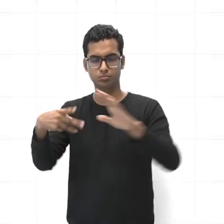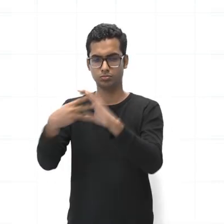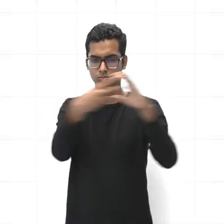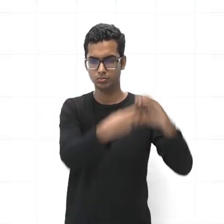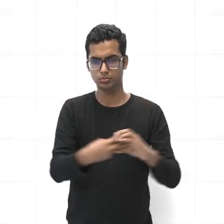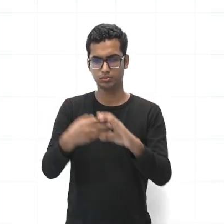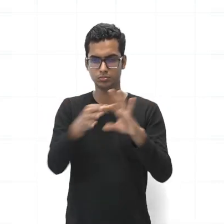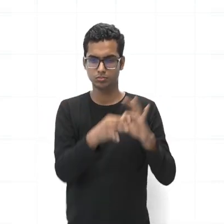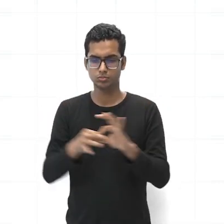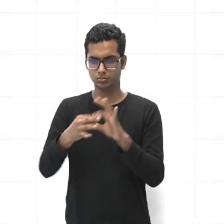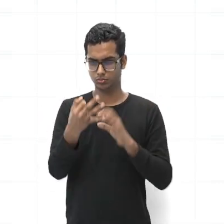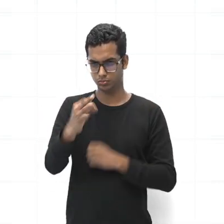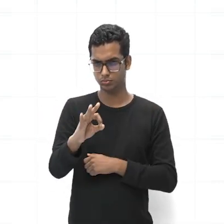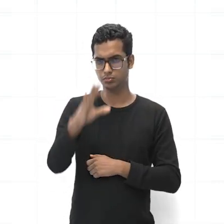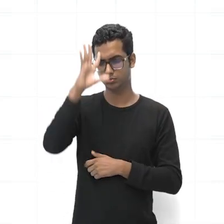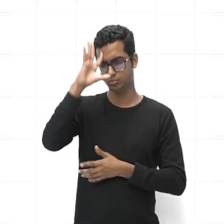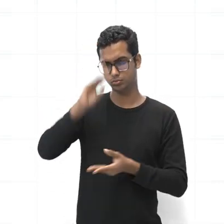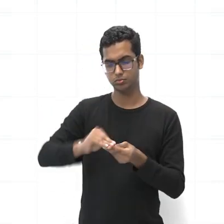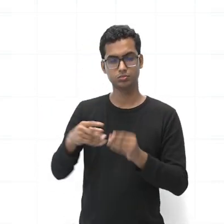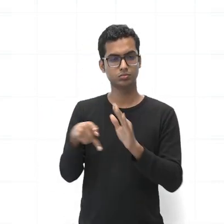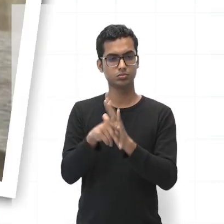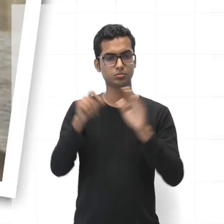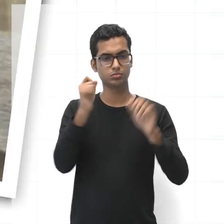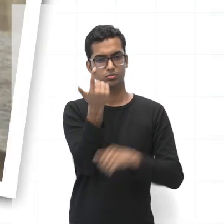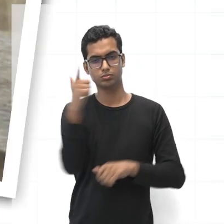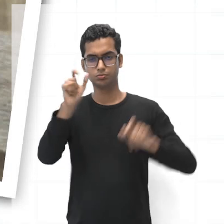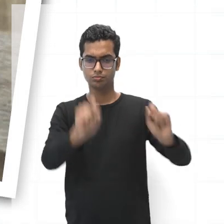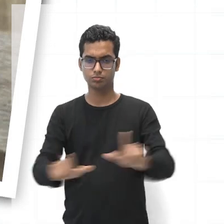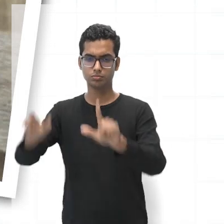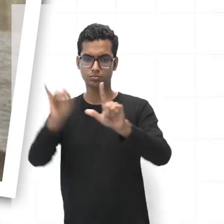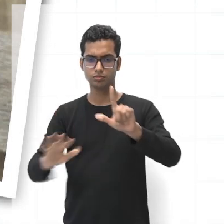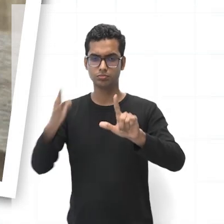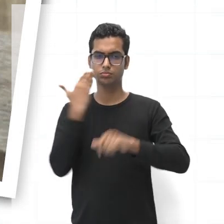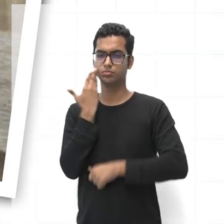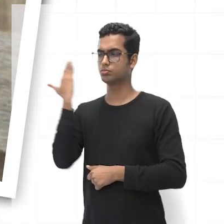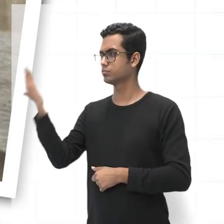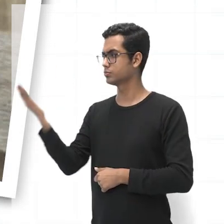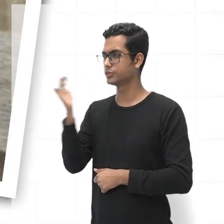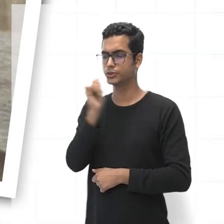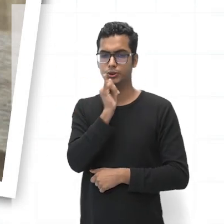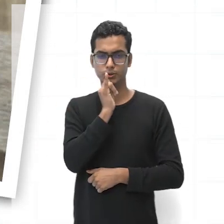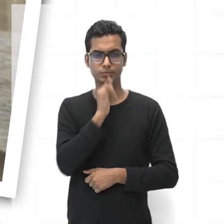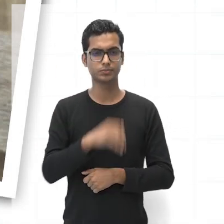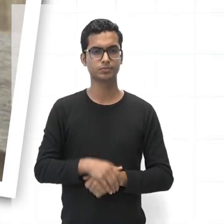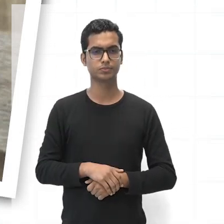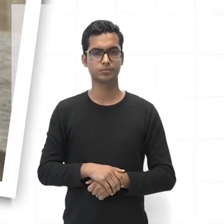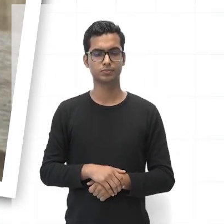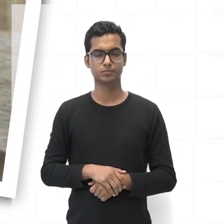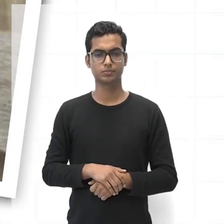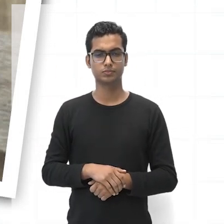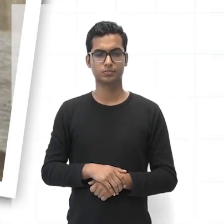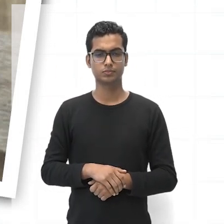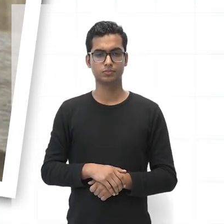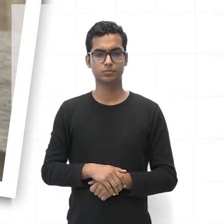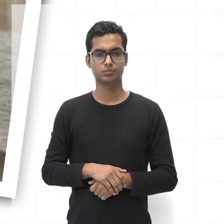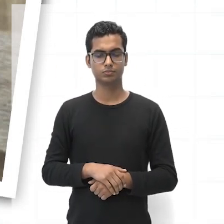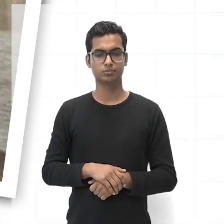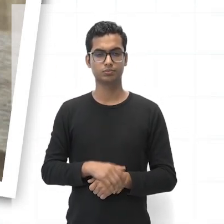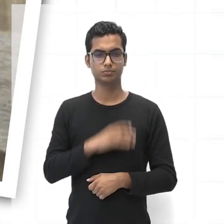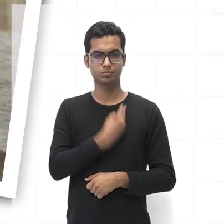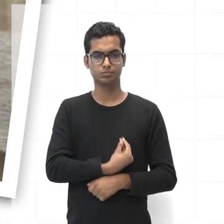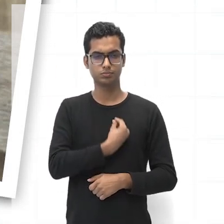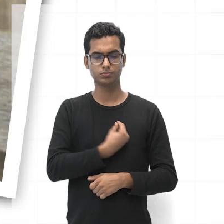multicelulares, correto? Então, aqui nessa próxima imagem, nós temos o exemplo aí de seres